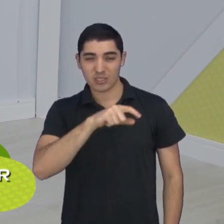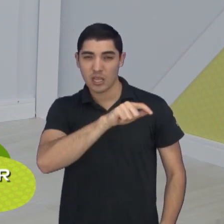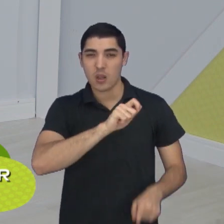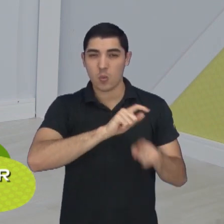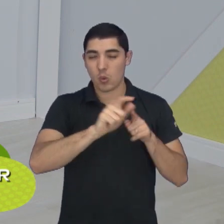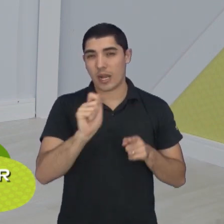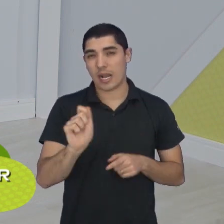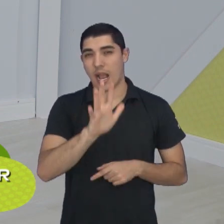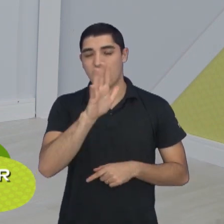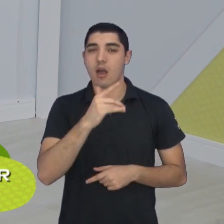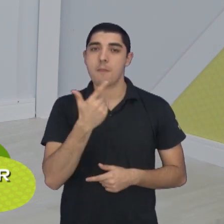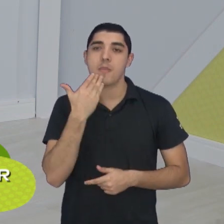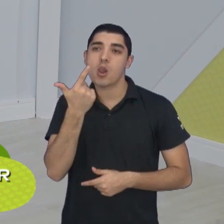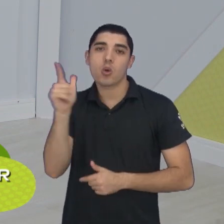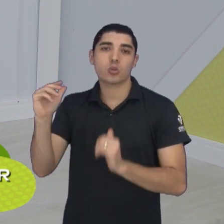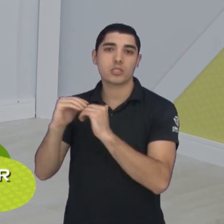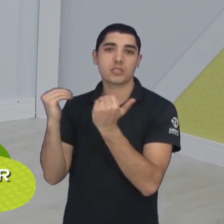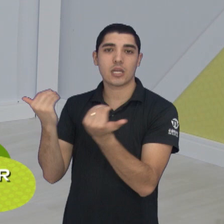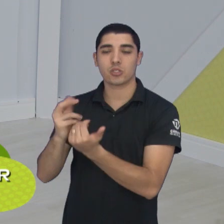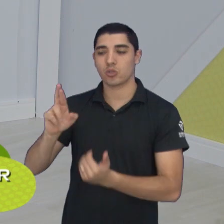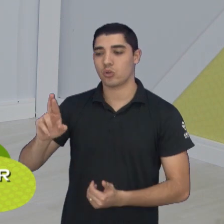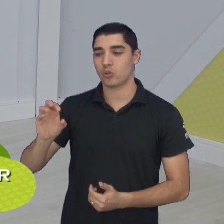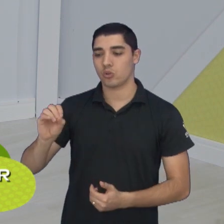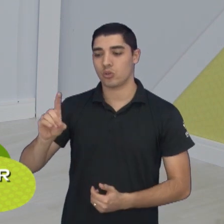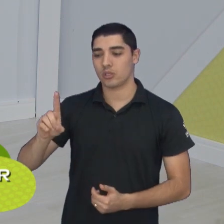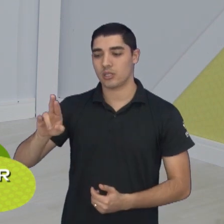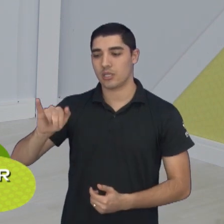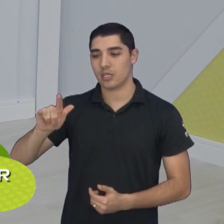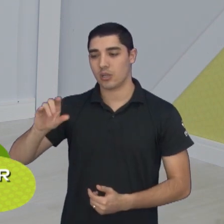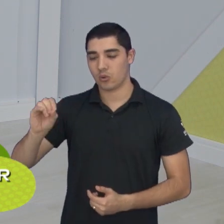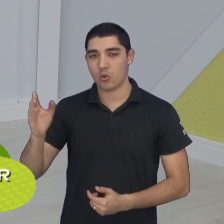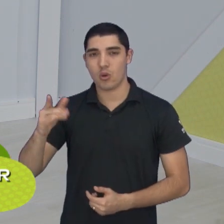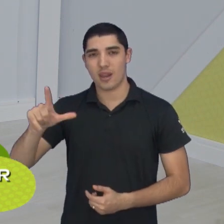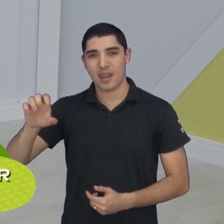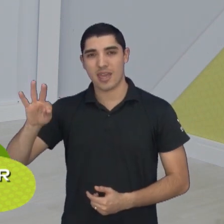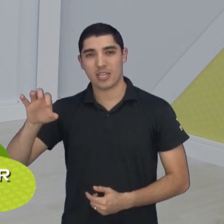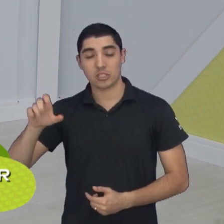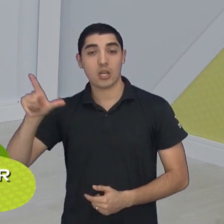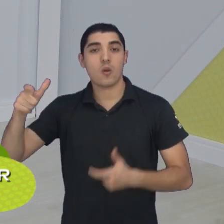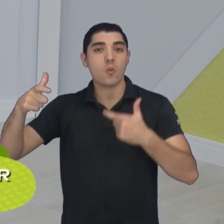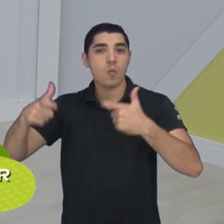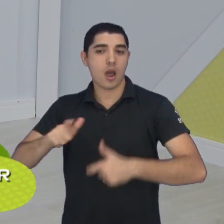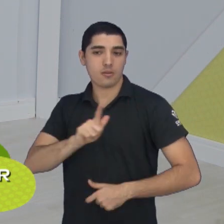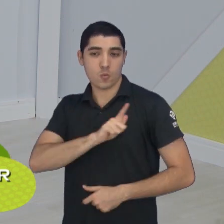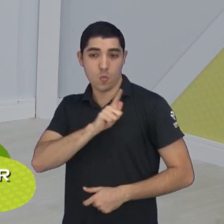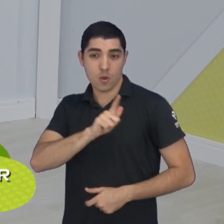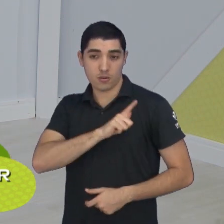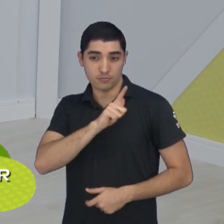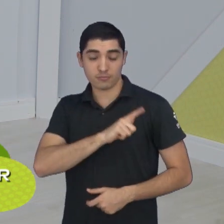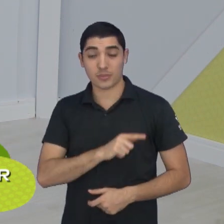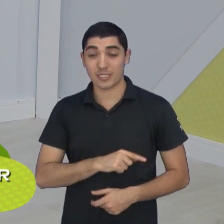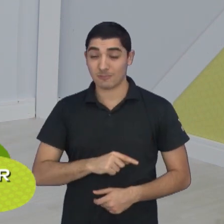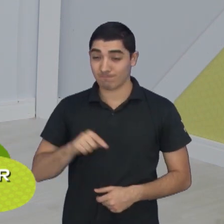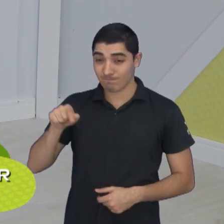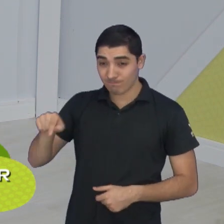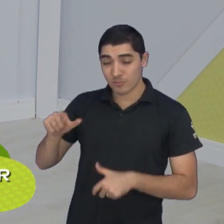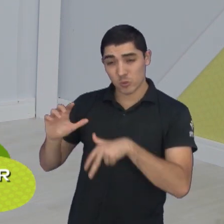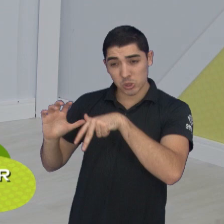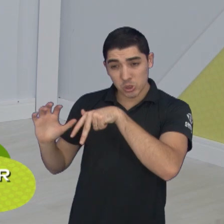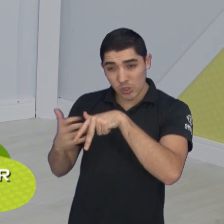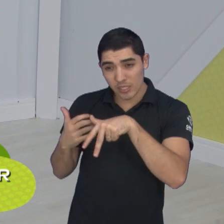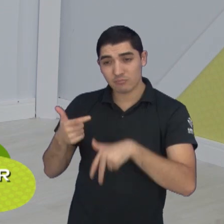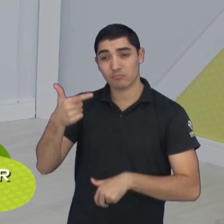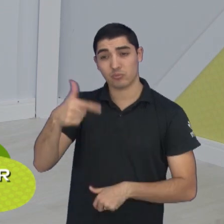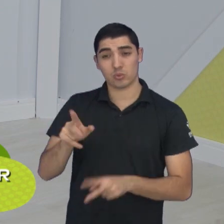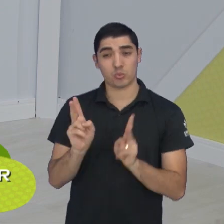Rodriges Leite acabou recebendo aí o joseense O jogo foi lá em Guaratinguetá e o joseense continua a amargando a lanterna da